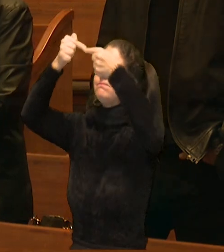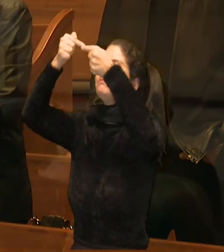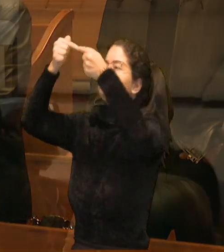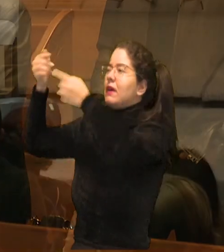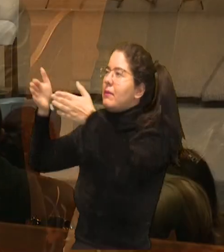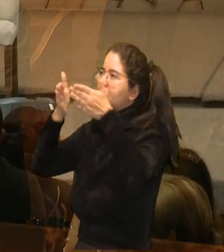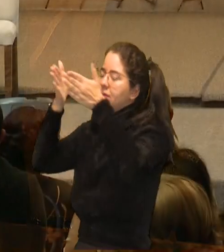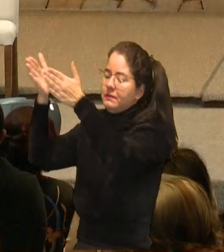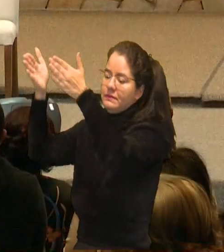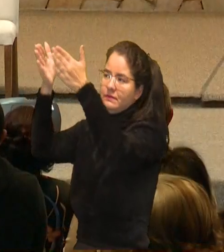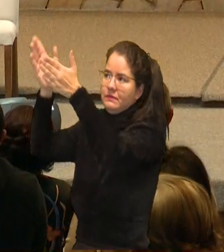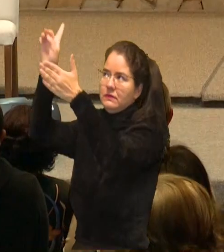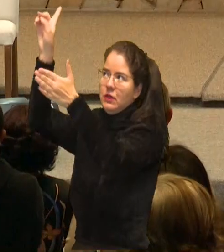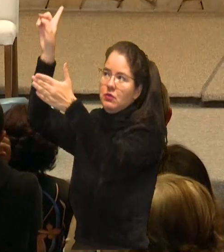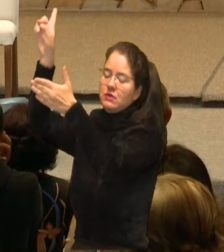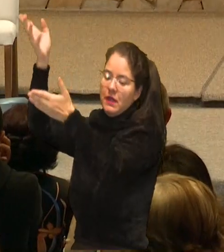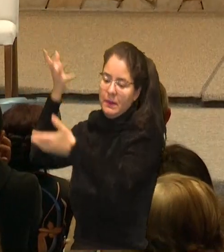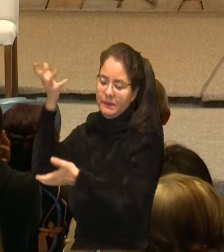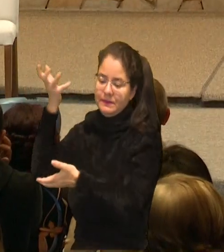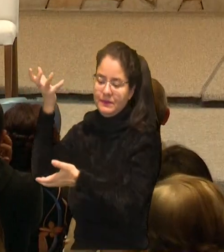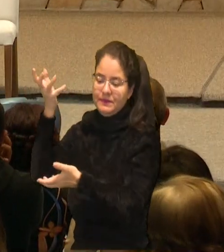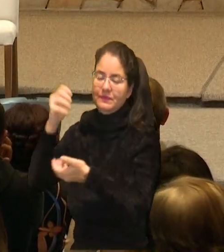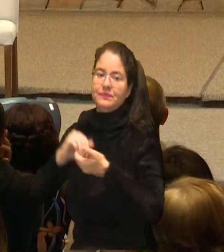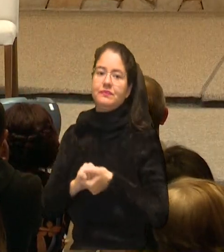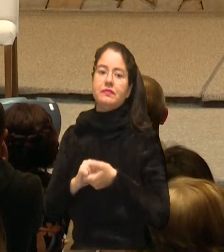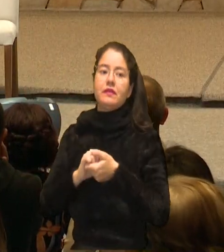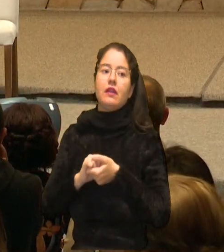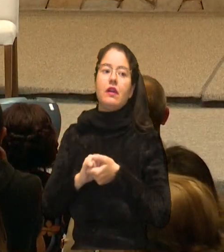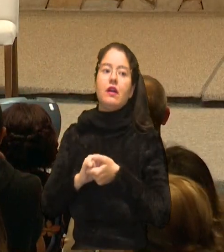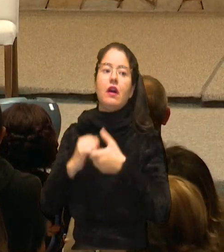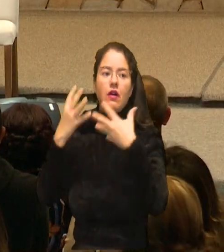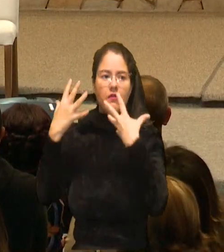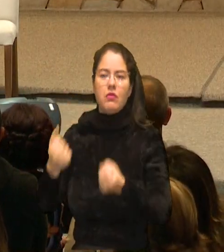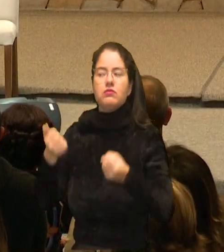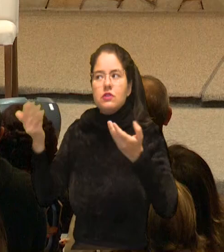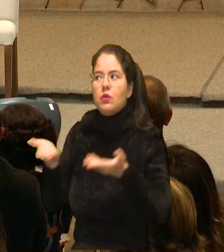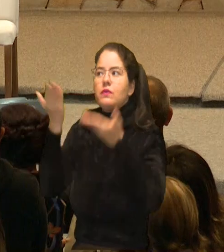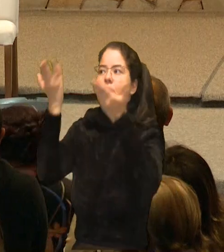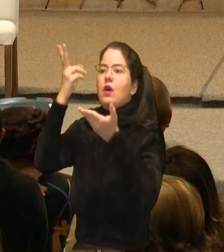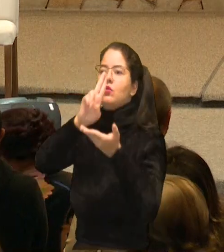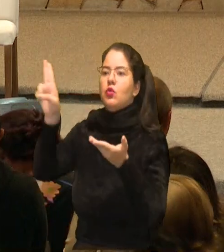caminhos aparados. Vamos saudar o nome do nosso Rei Jesus.